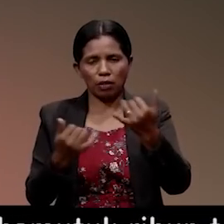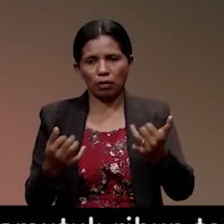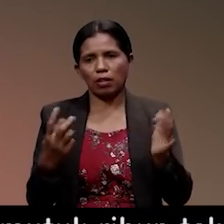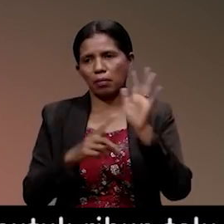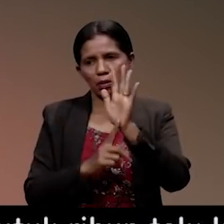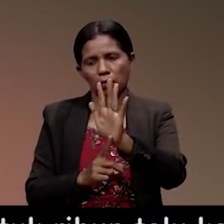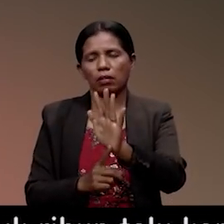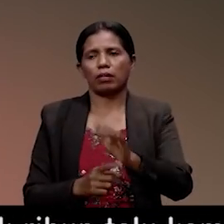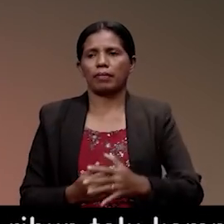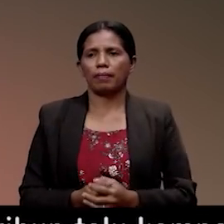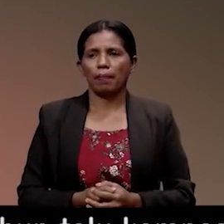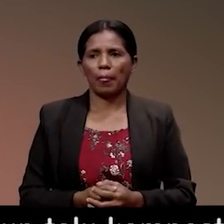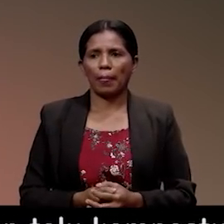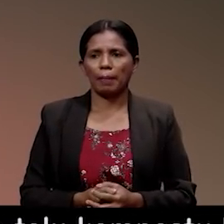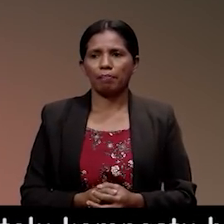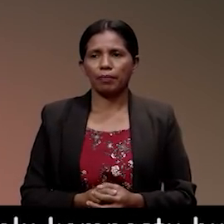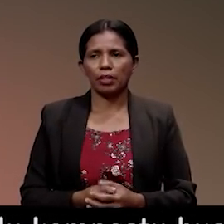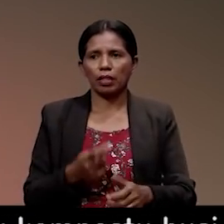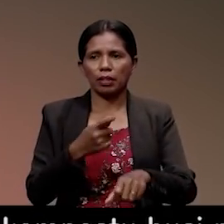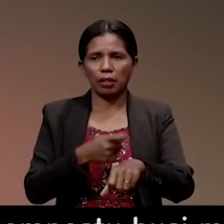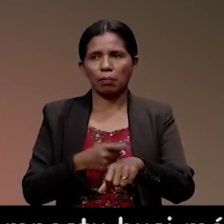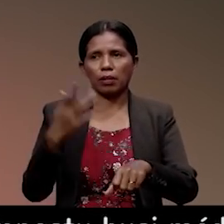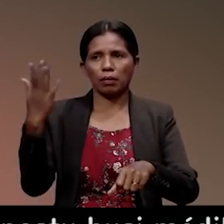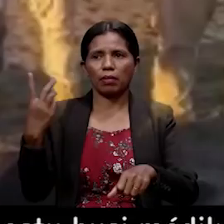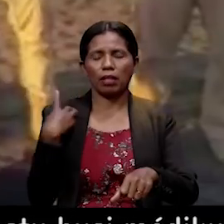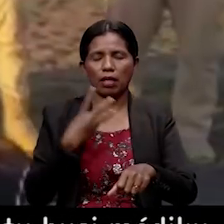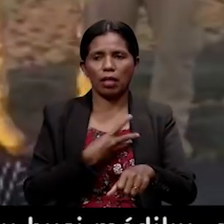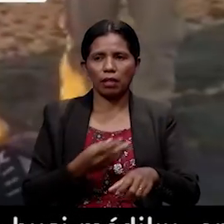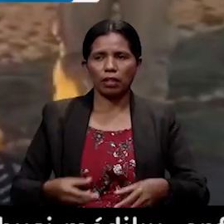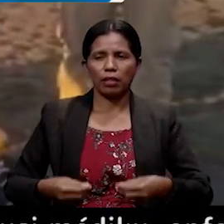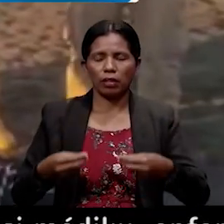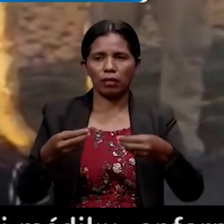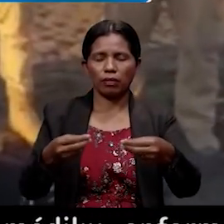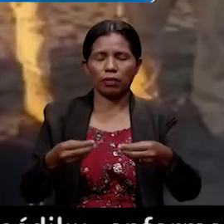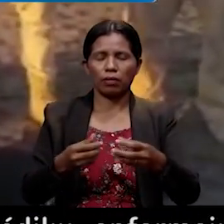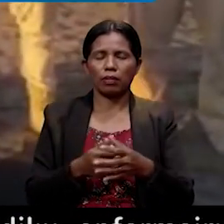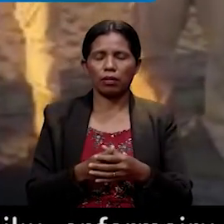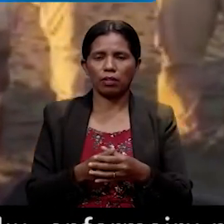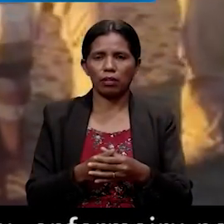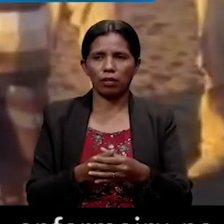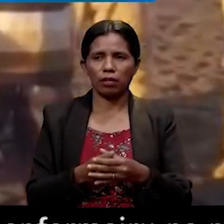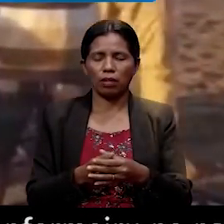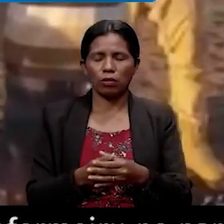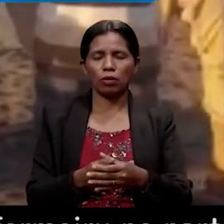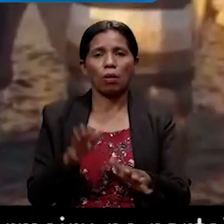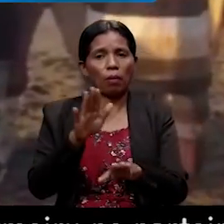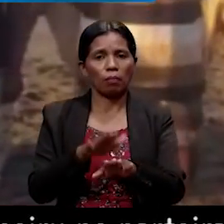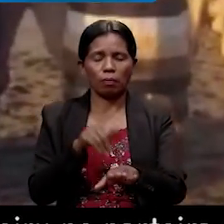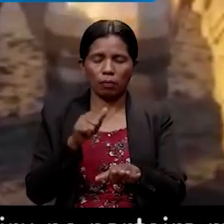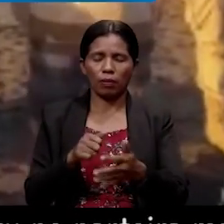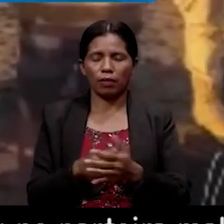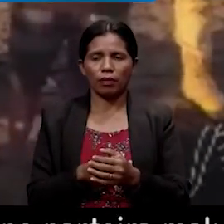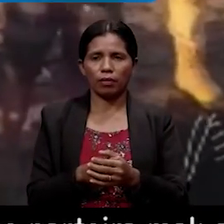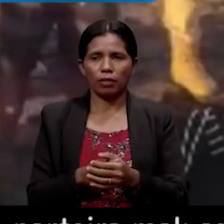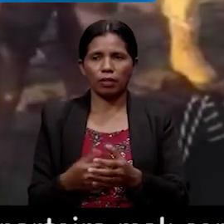iya ne yang tak tempu neba ita fo sinal fo samada atensan